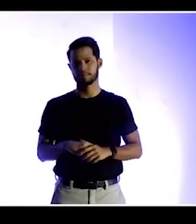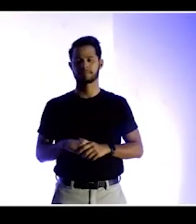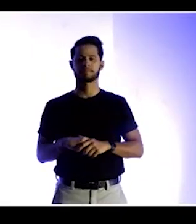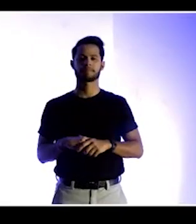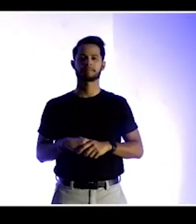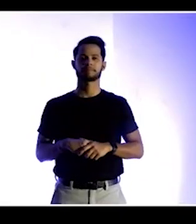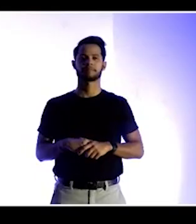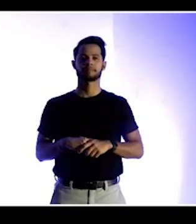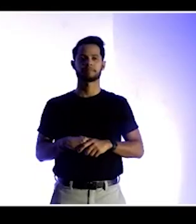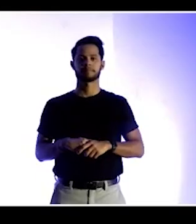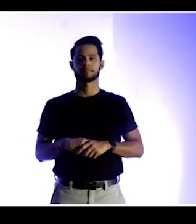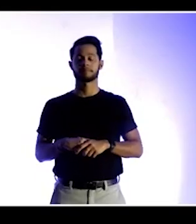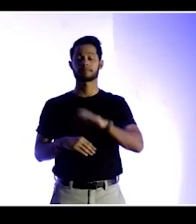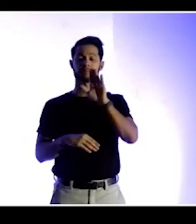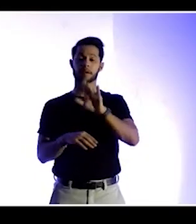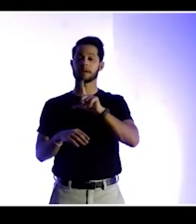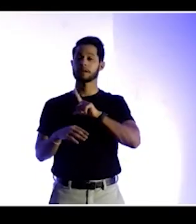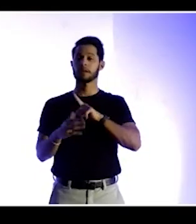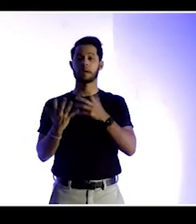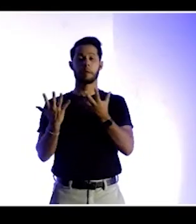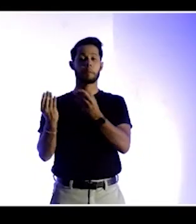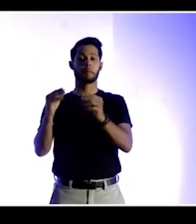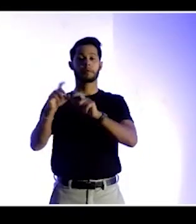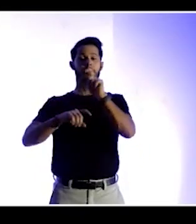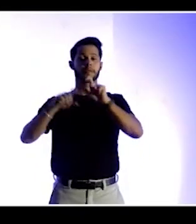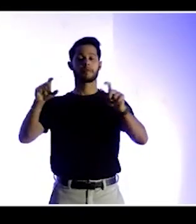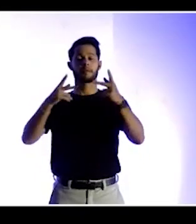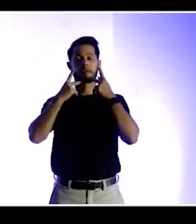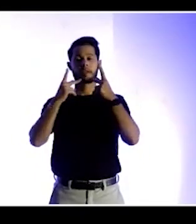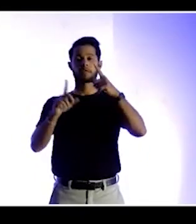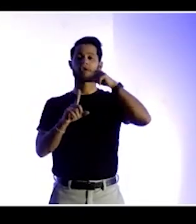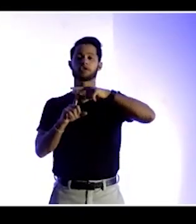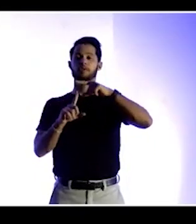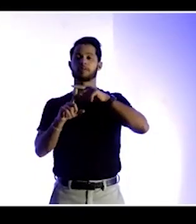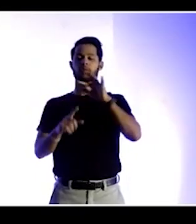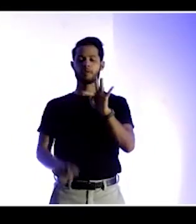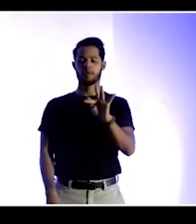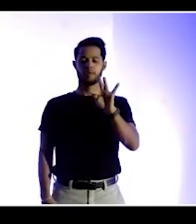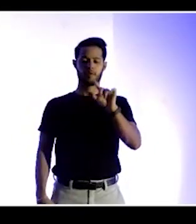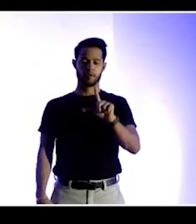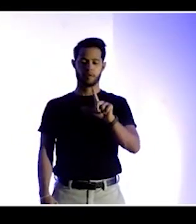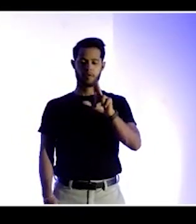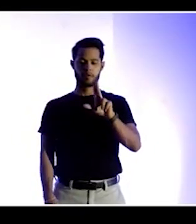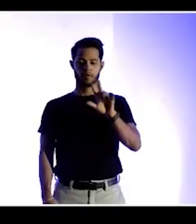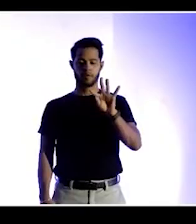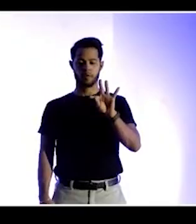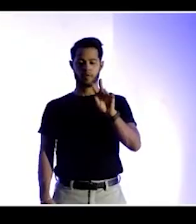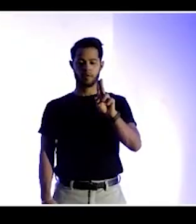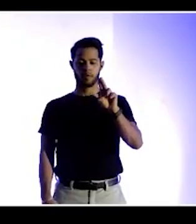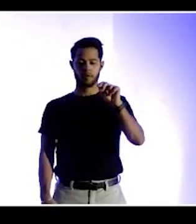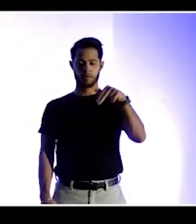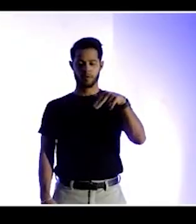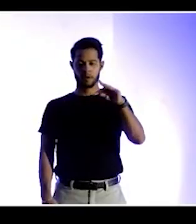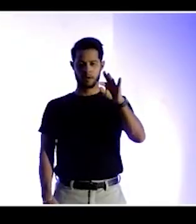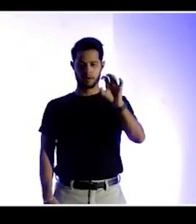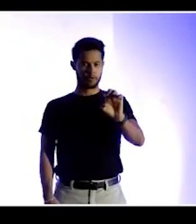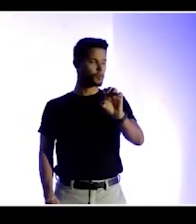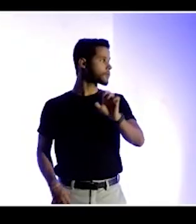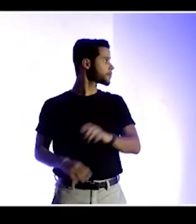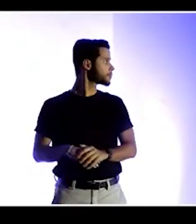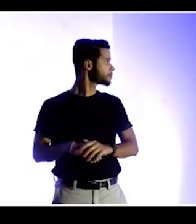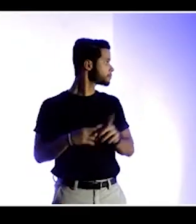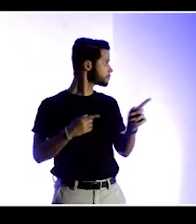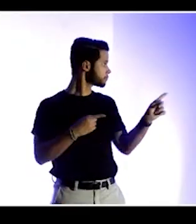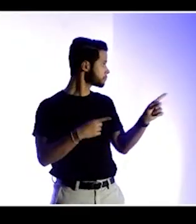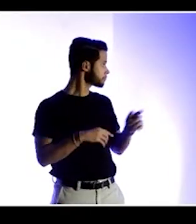Mas tem muita gente falando em fotovoltaico flutuante. Tá? Cobrir lagos com flutuadores. Só que esse